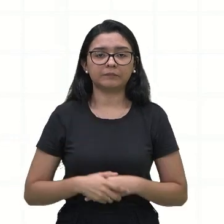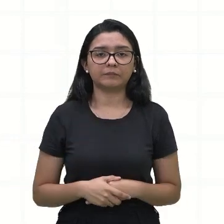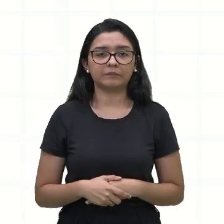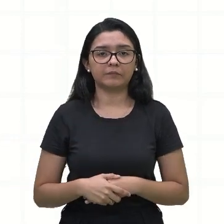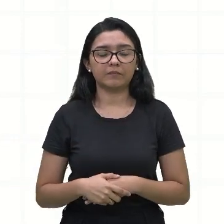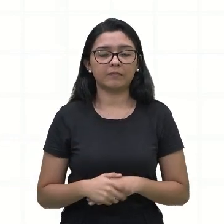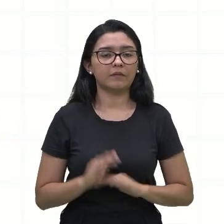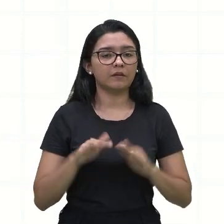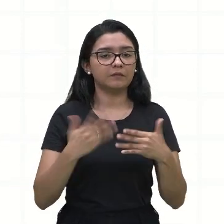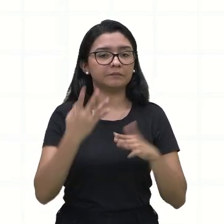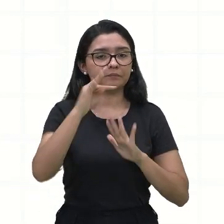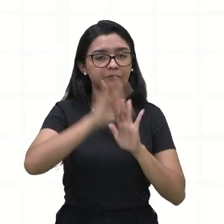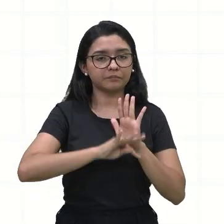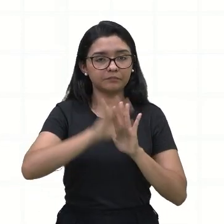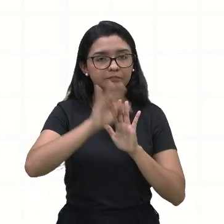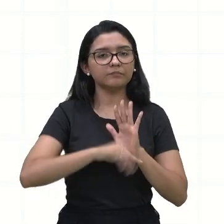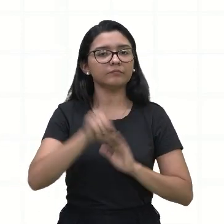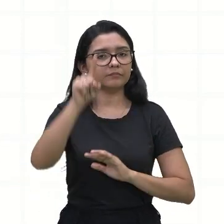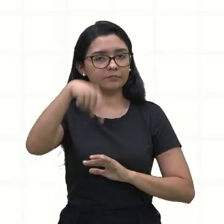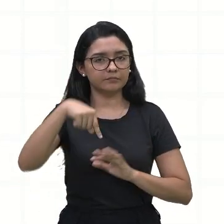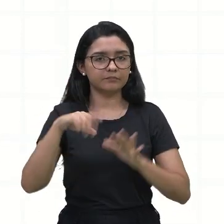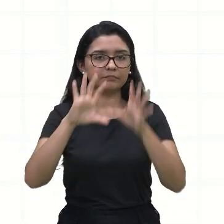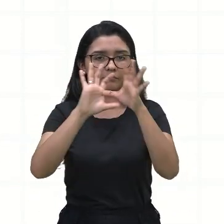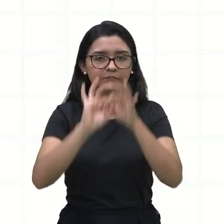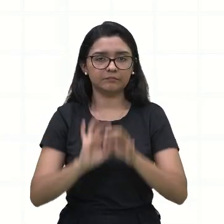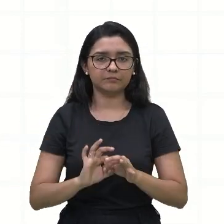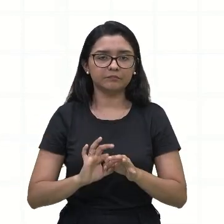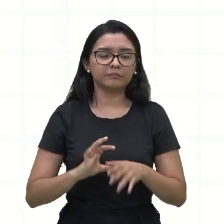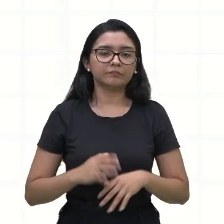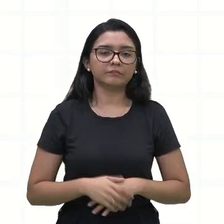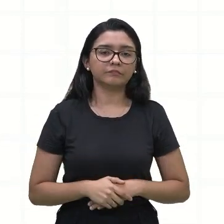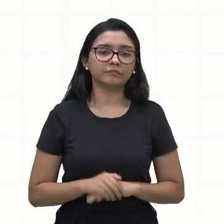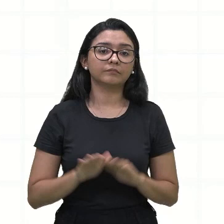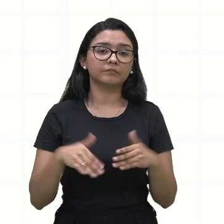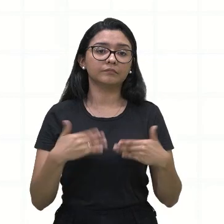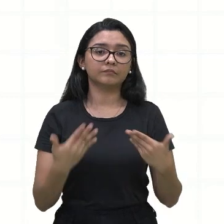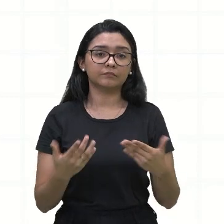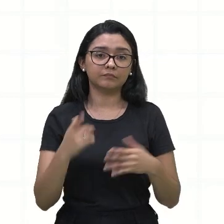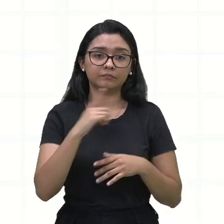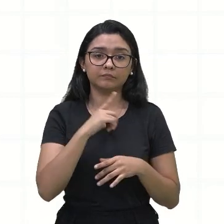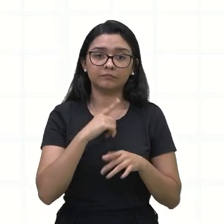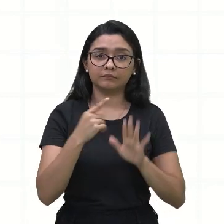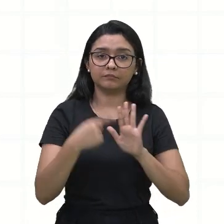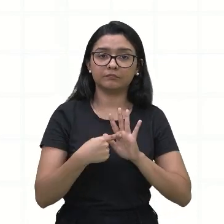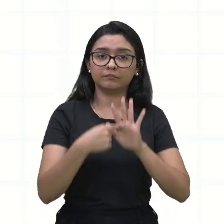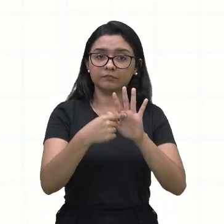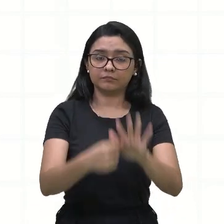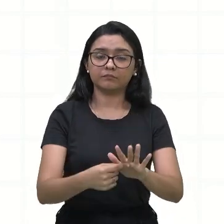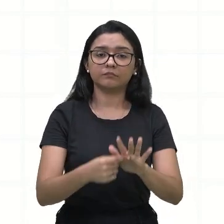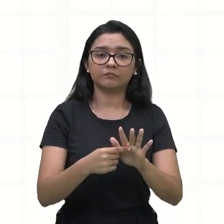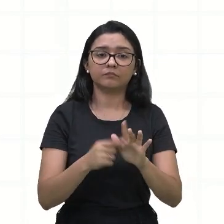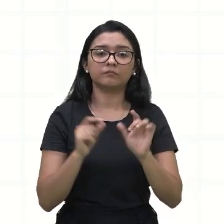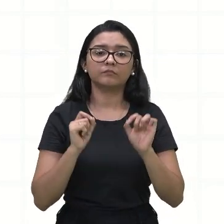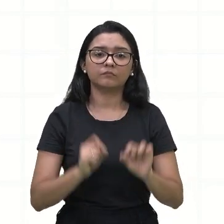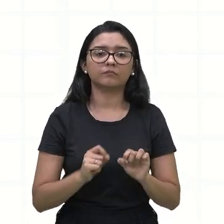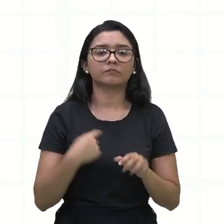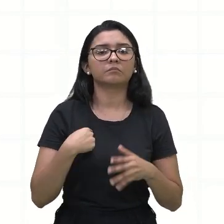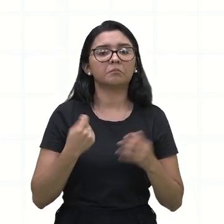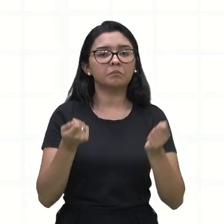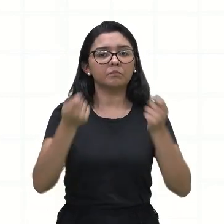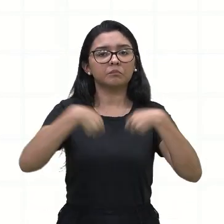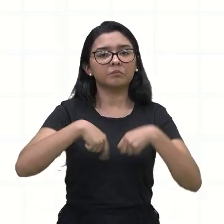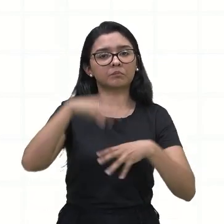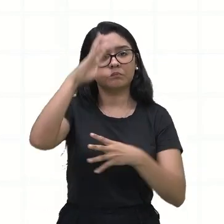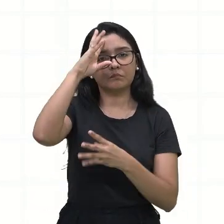Então, um texto coerente, ok? Apesar de curto, o texto ele apresenta possibilidades de interpretação. E, assim